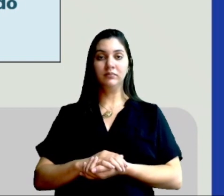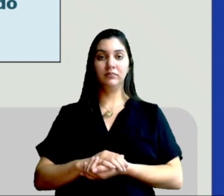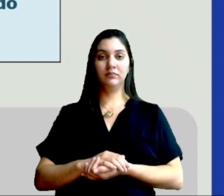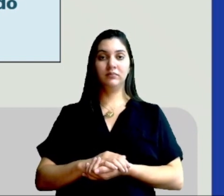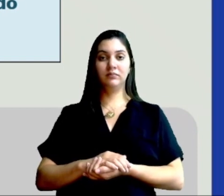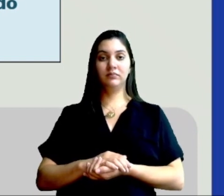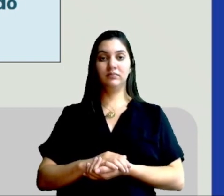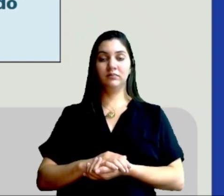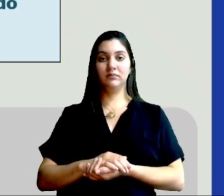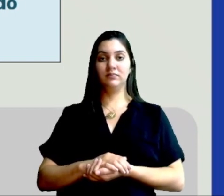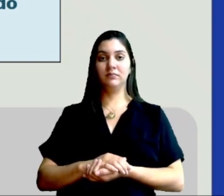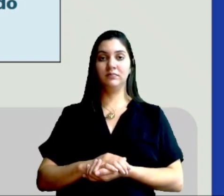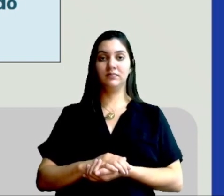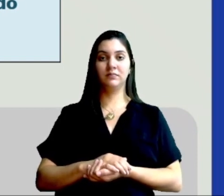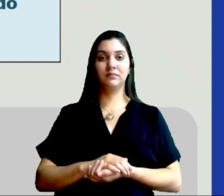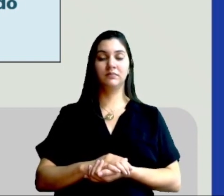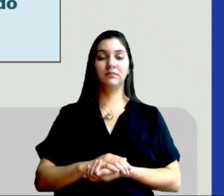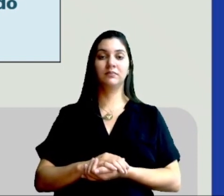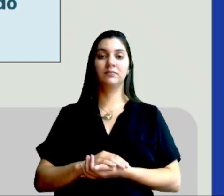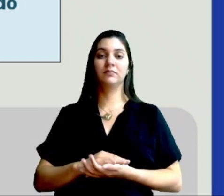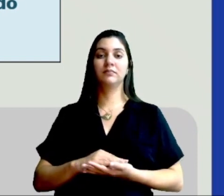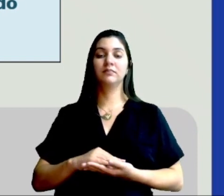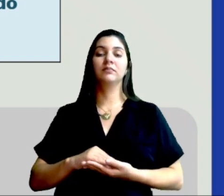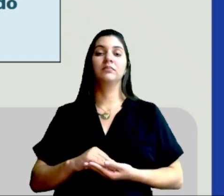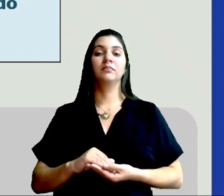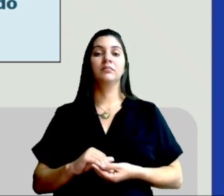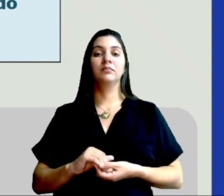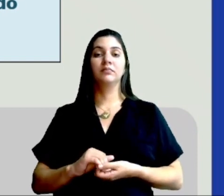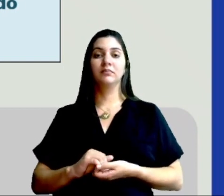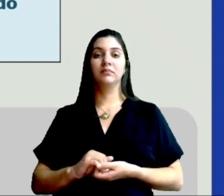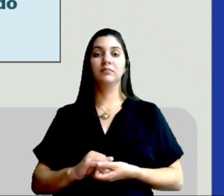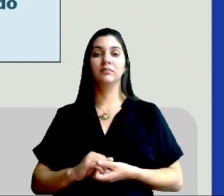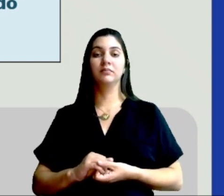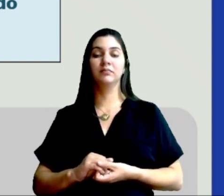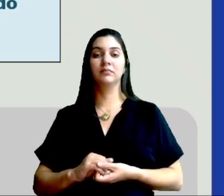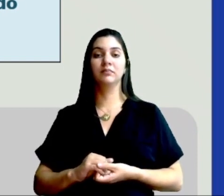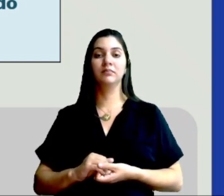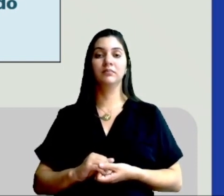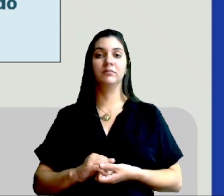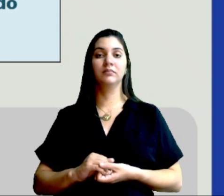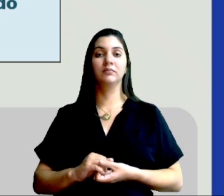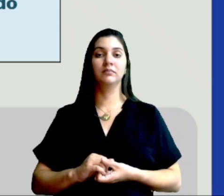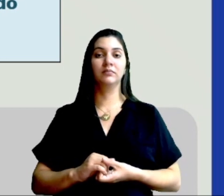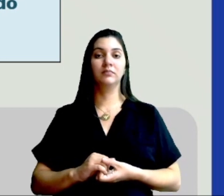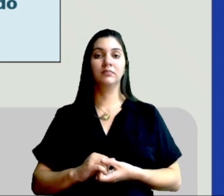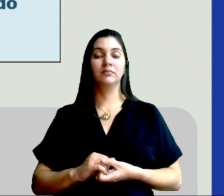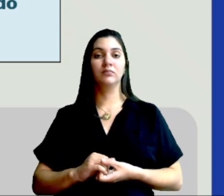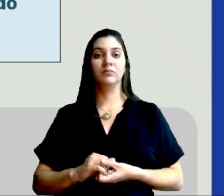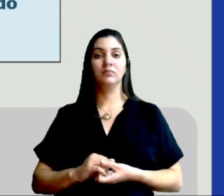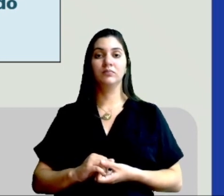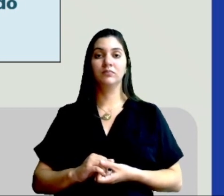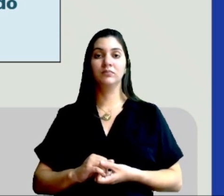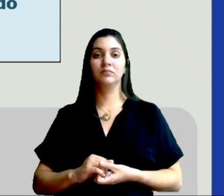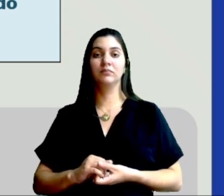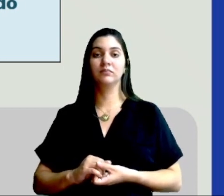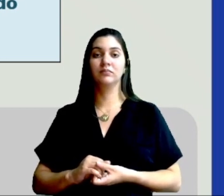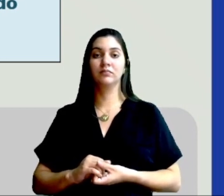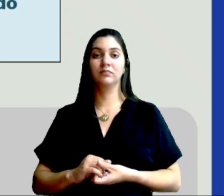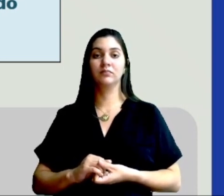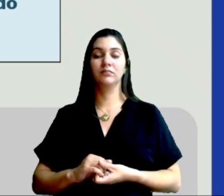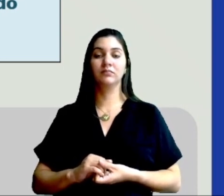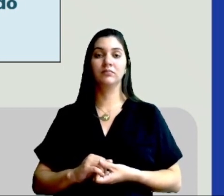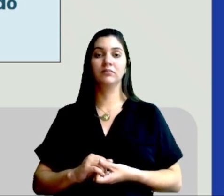habrás hablado. Él, ella y usted habrá hablado.